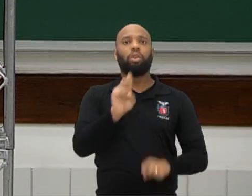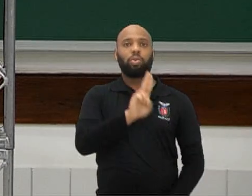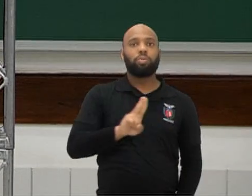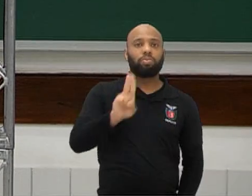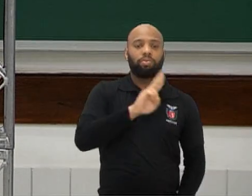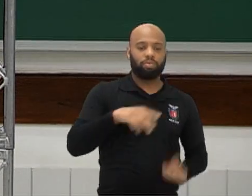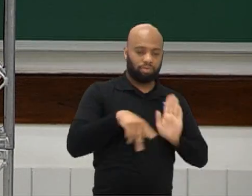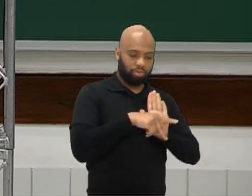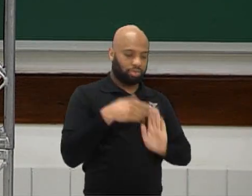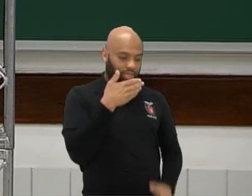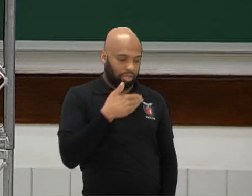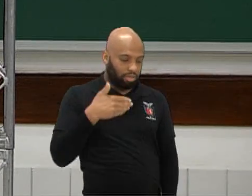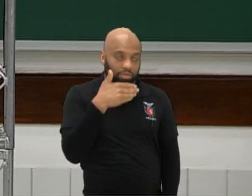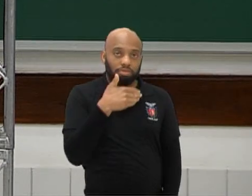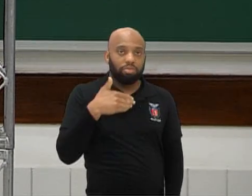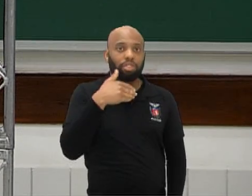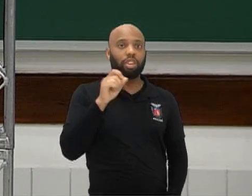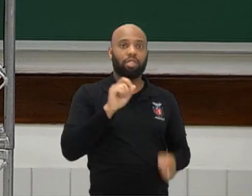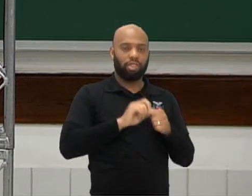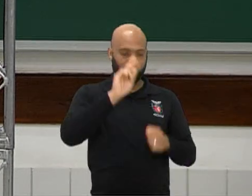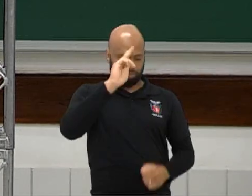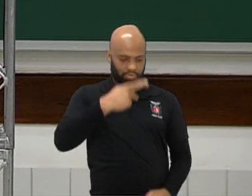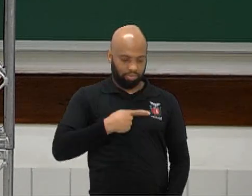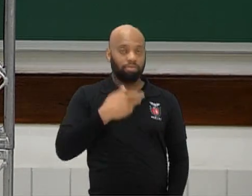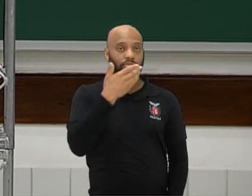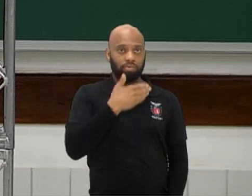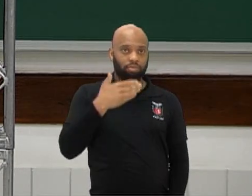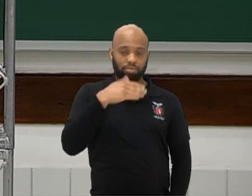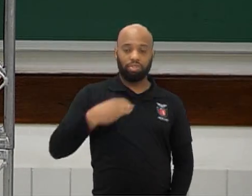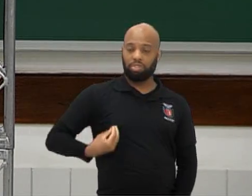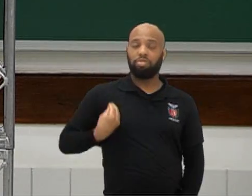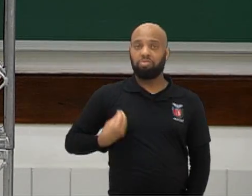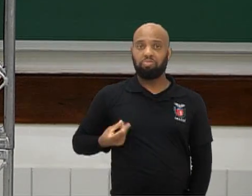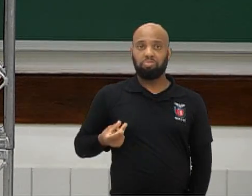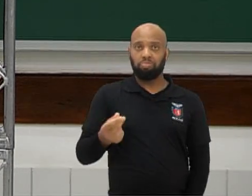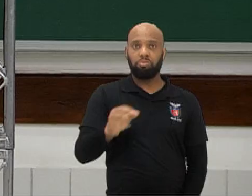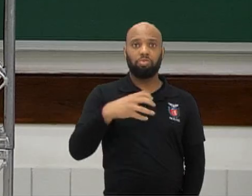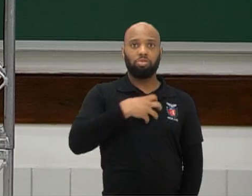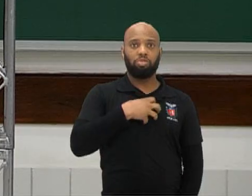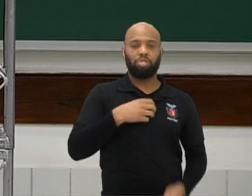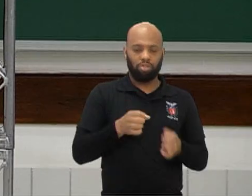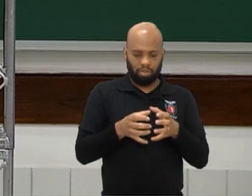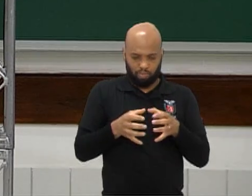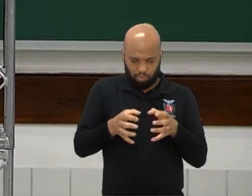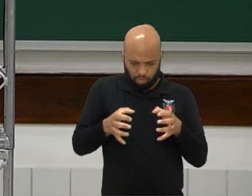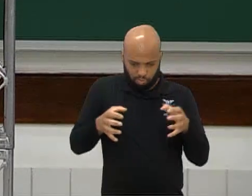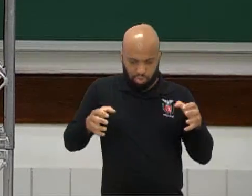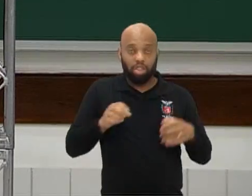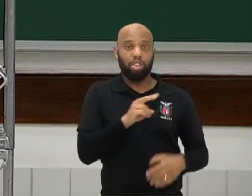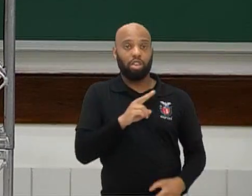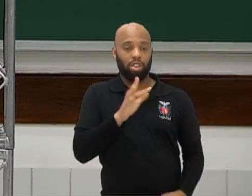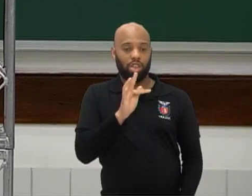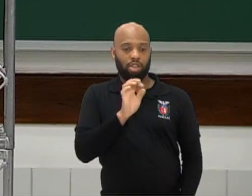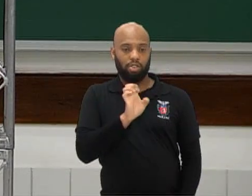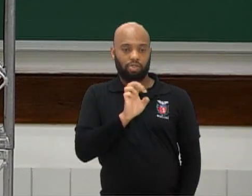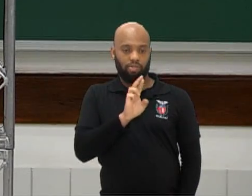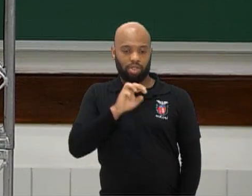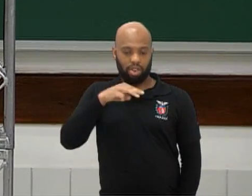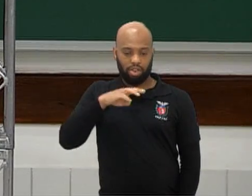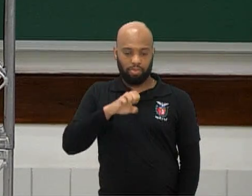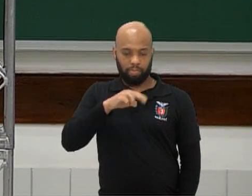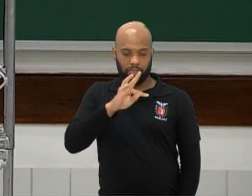o próprio açúcar para a produção da energia necessária para sobreviver, no processo chamado de fermentação. Então, alguns fungos têm